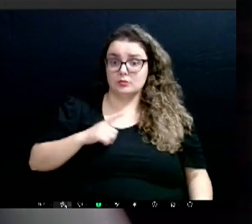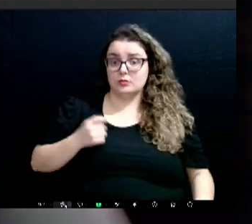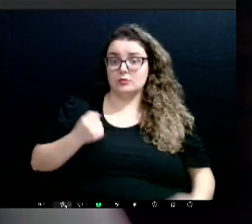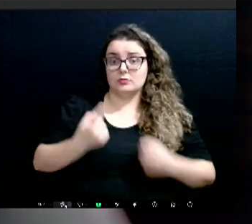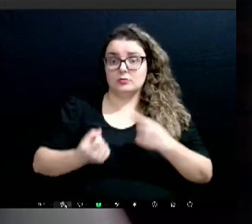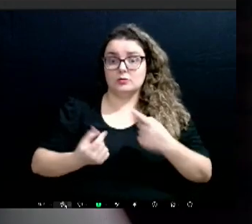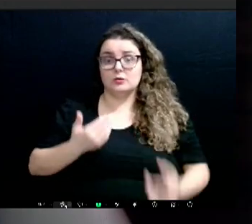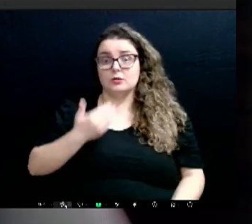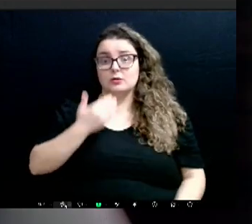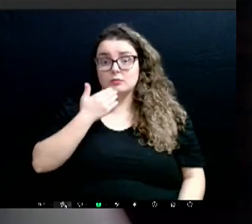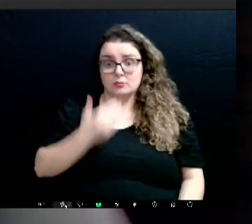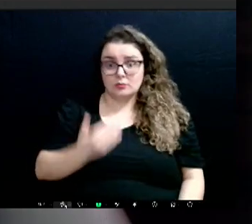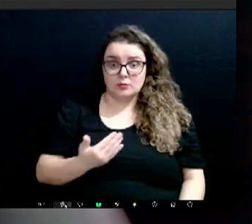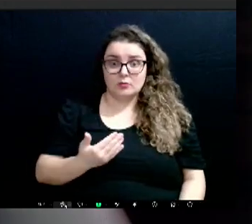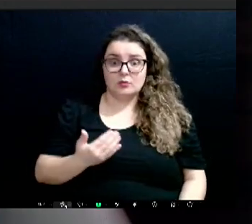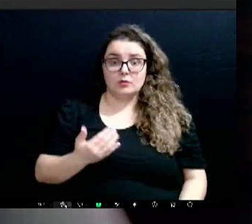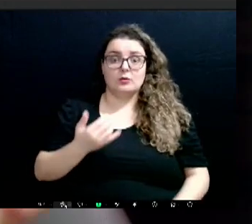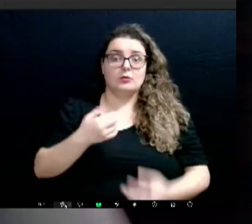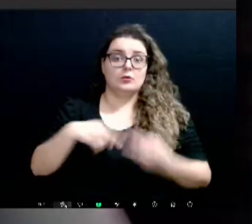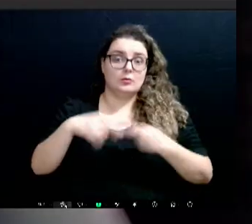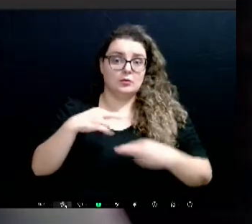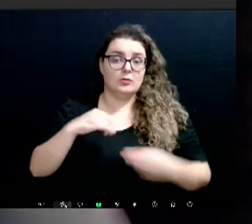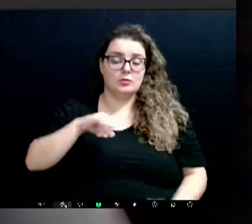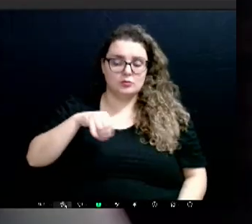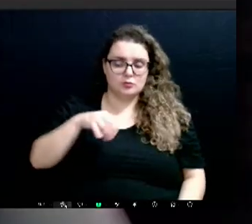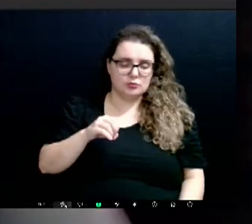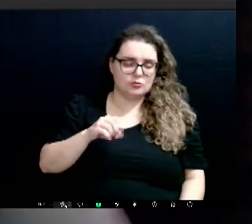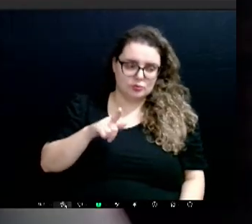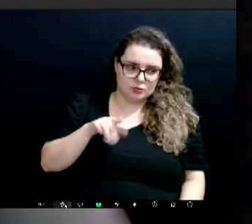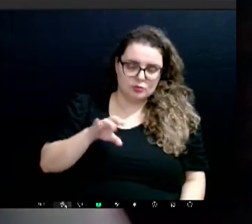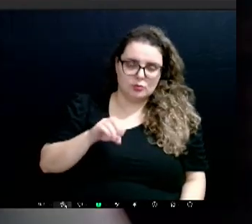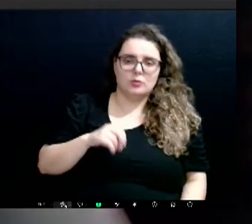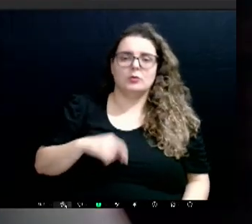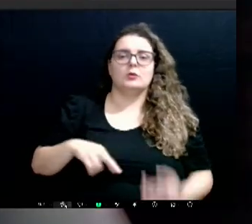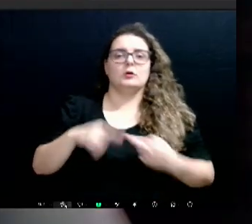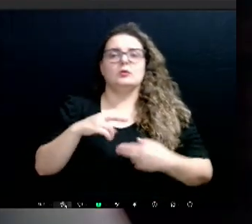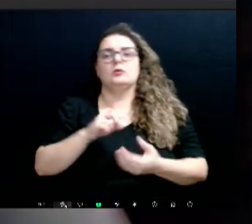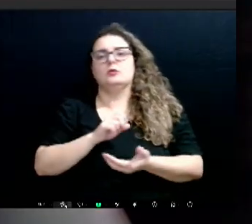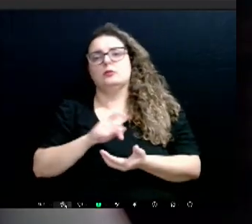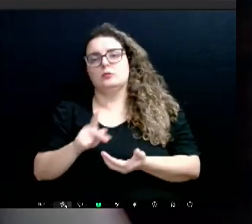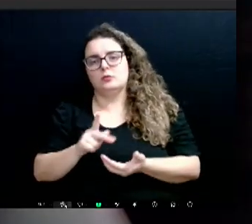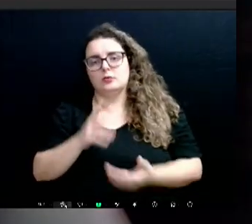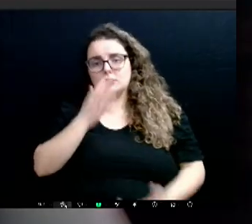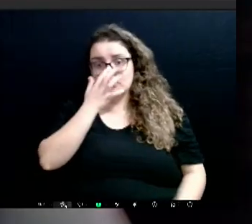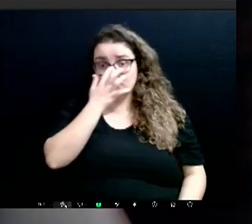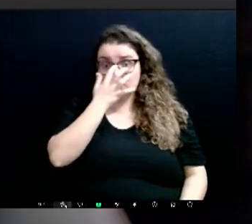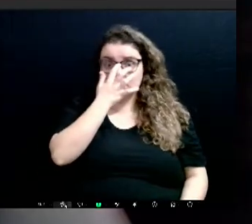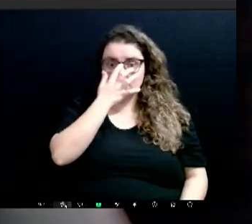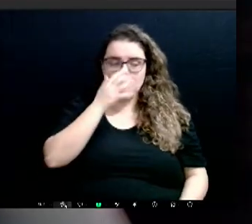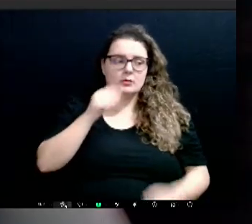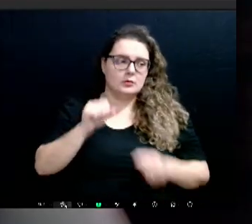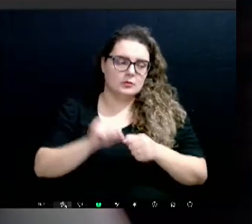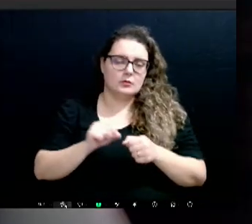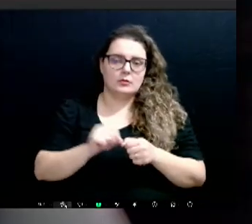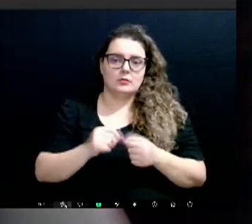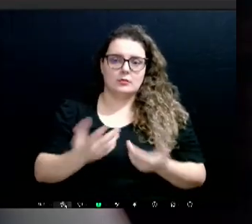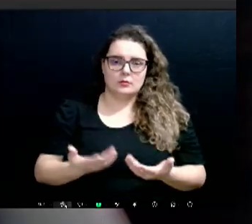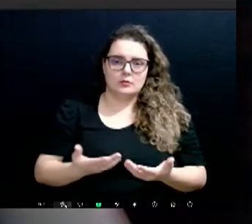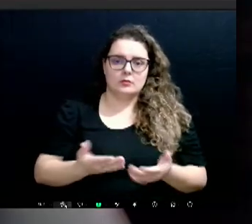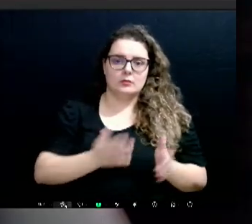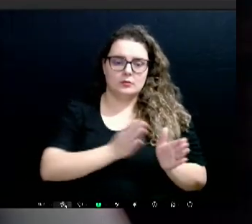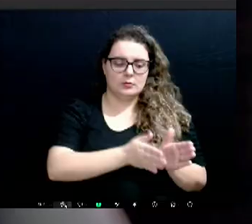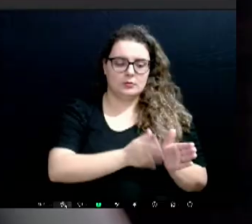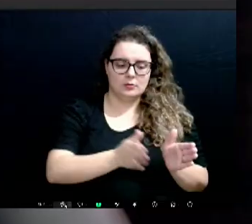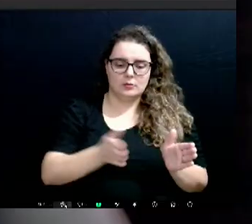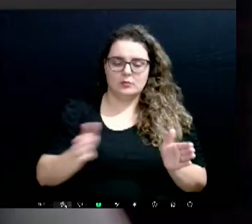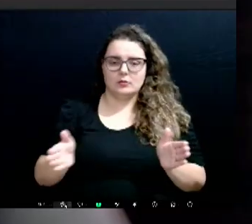relação ao jogo. Porque o jogo, ele tá ligado a um aplicativo que ele vai, tanto nas etapas, né? Então você